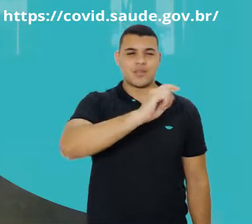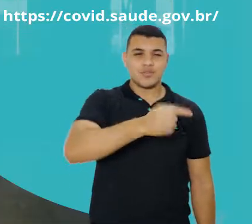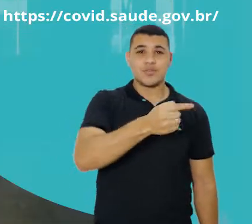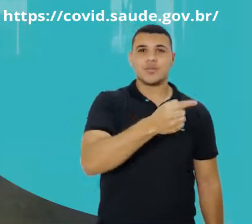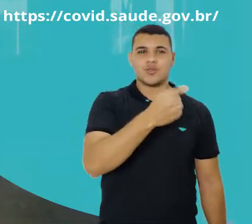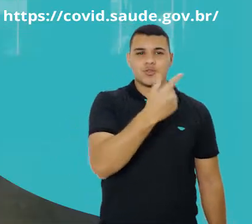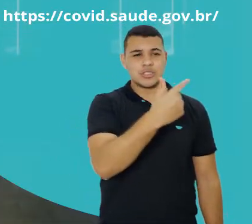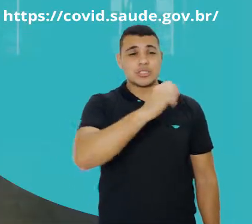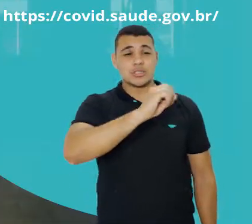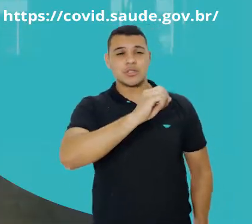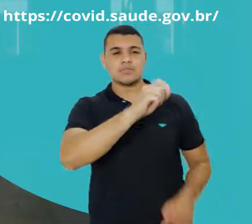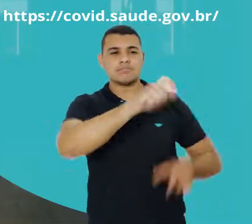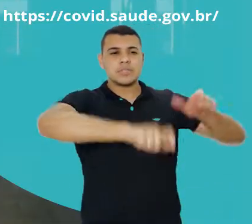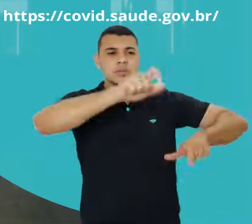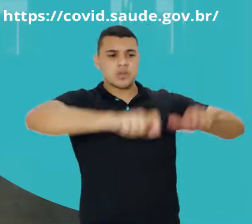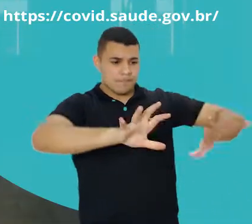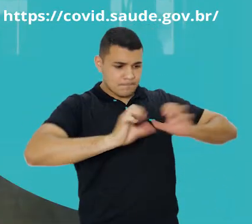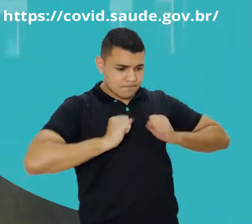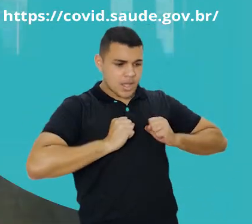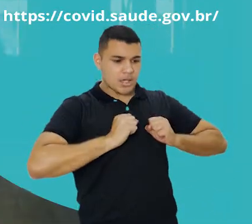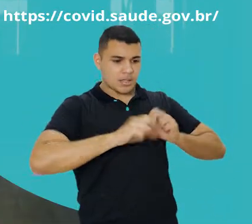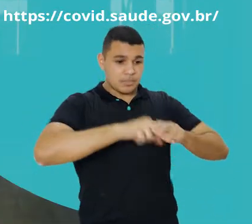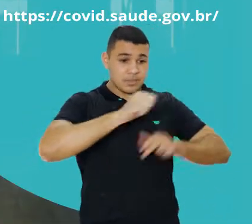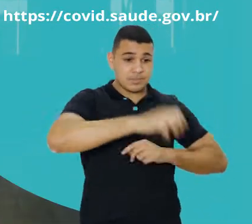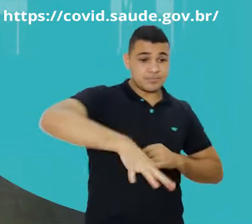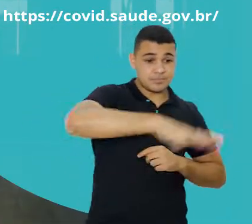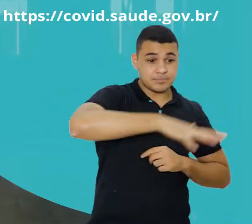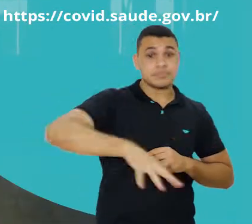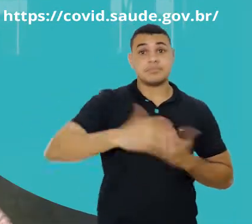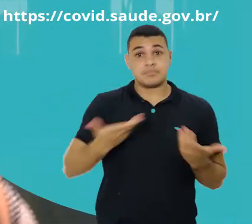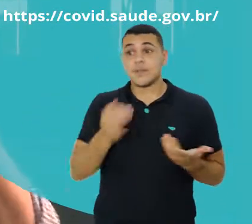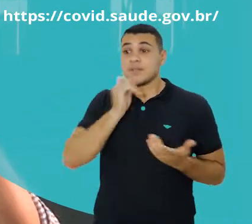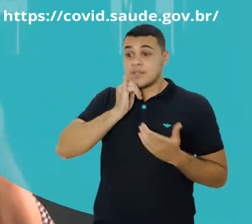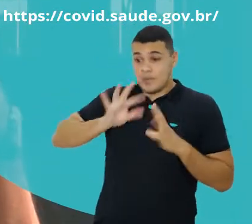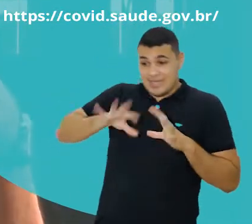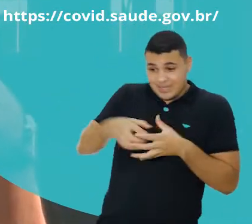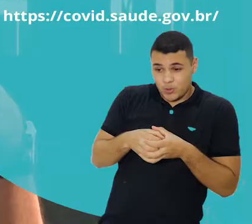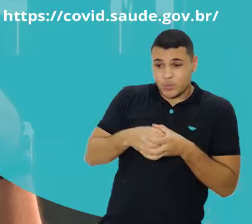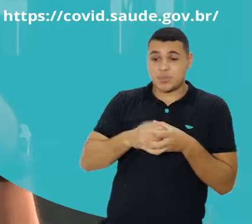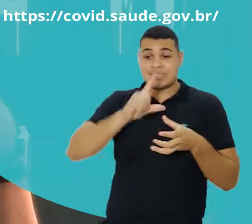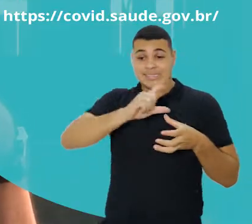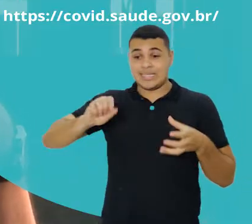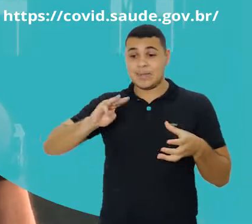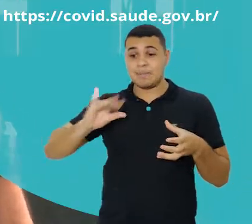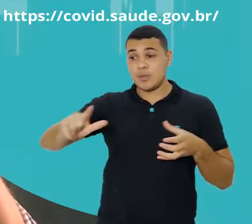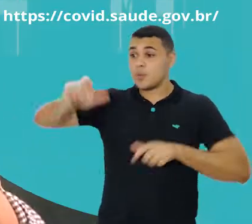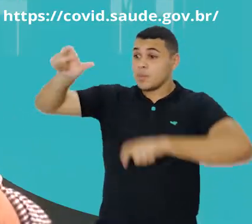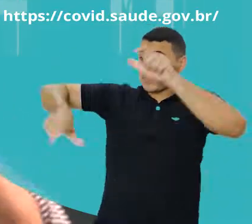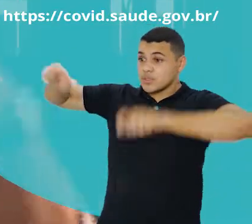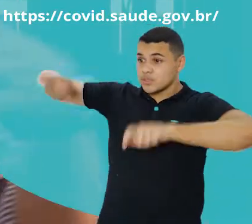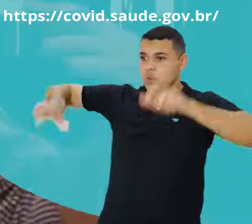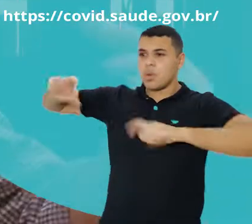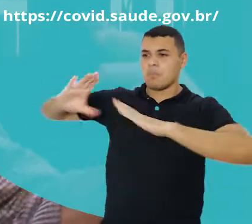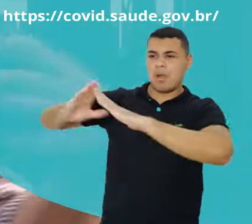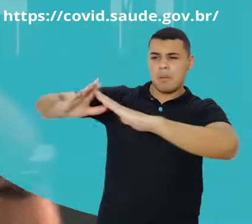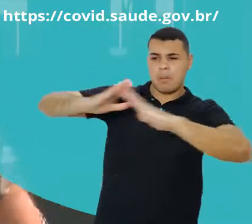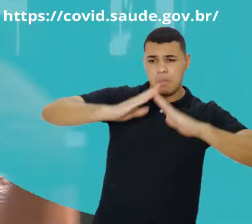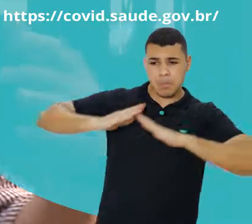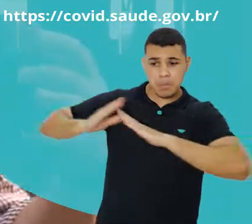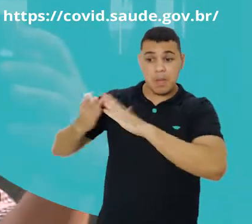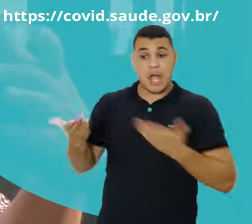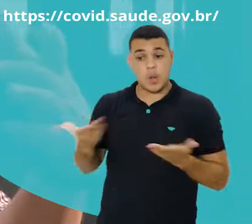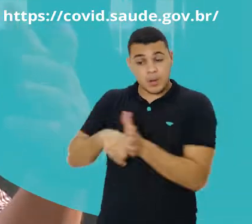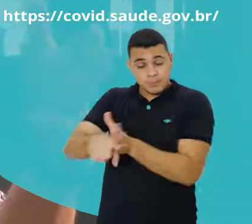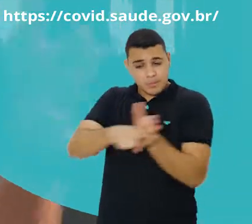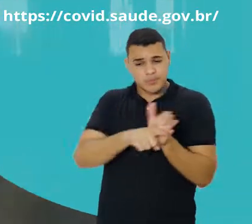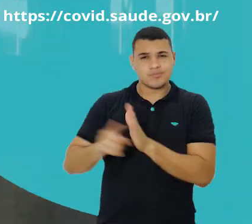1.923,2 casos por 100 mil habitantes. Então, a cada 100 mil habitantes, neste período que